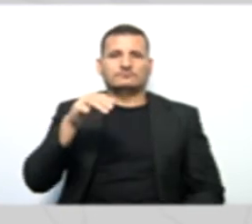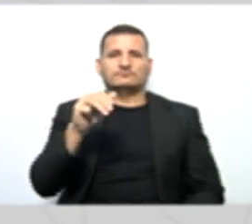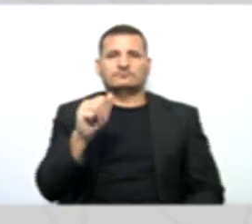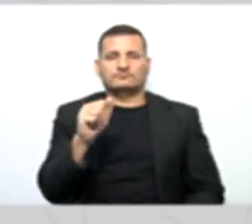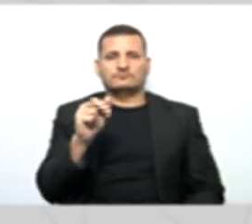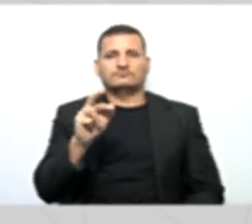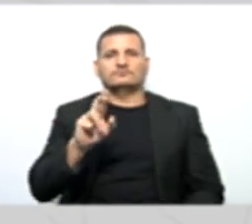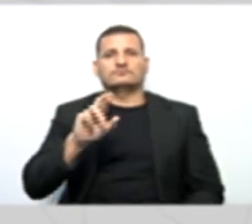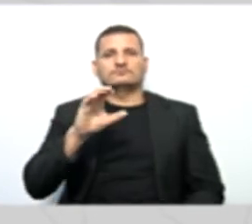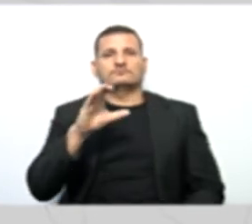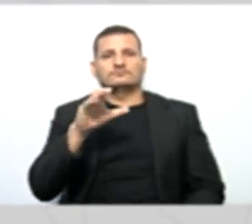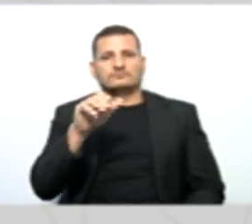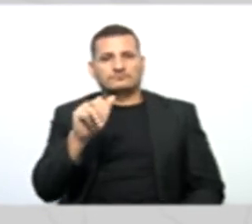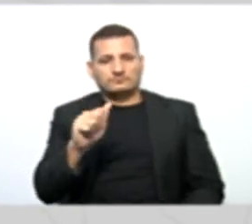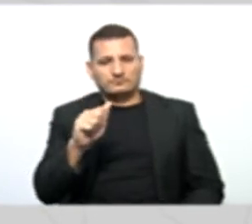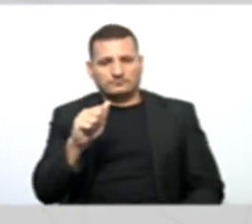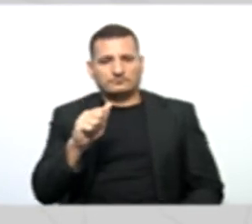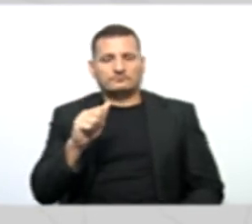marca.